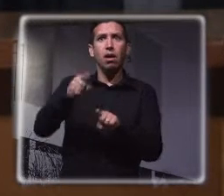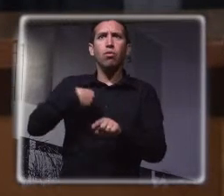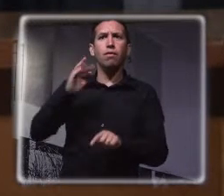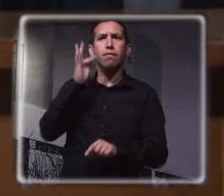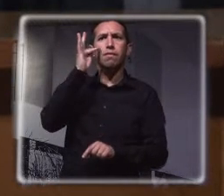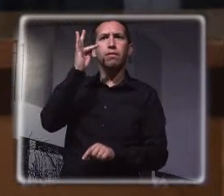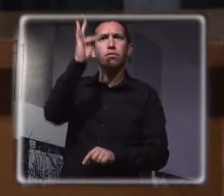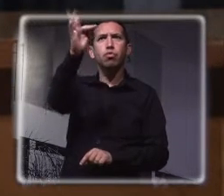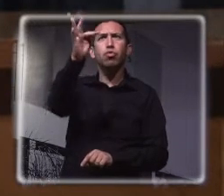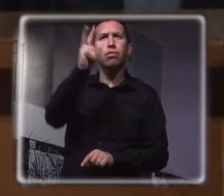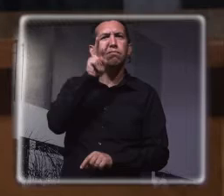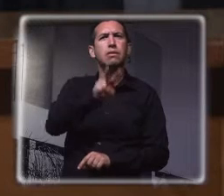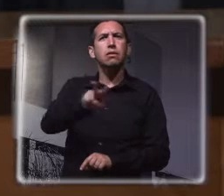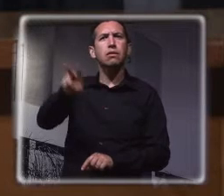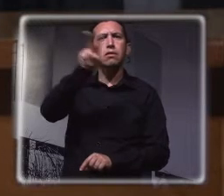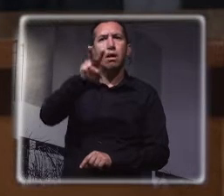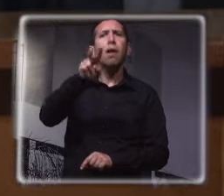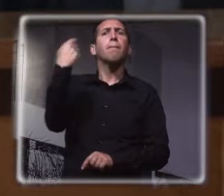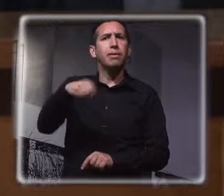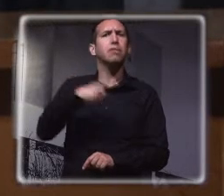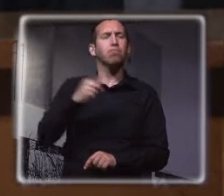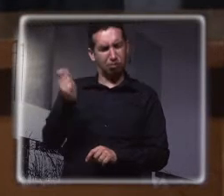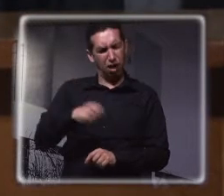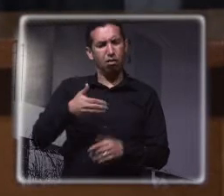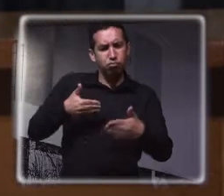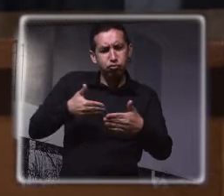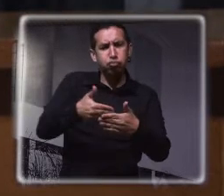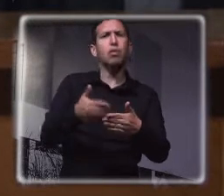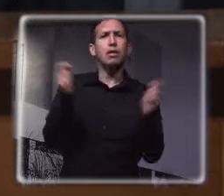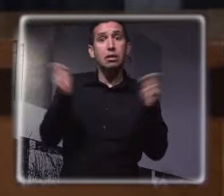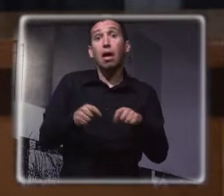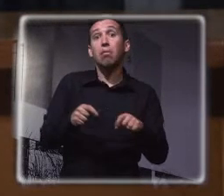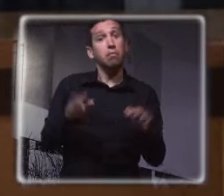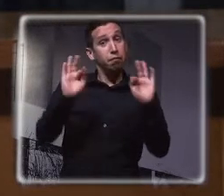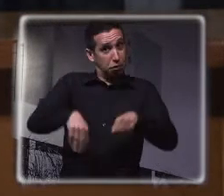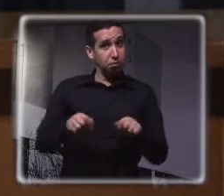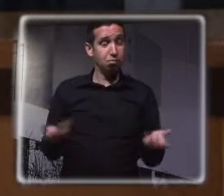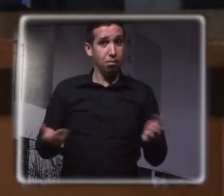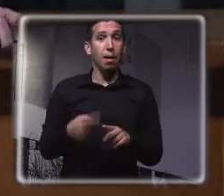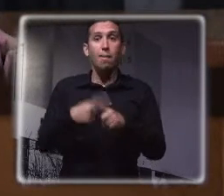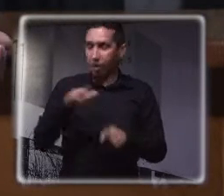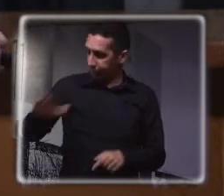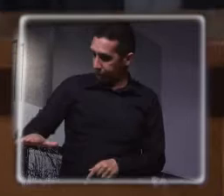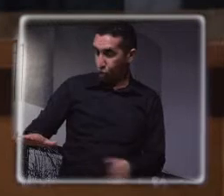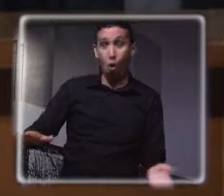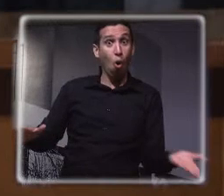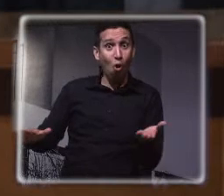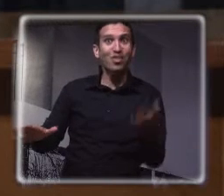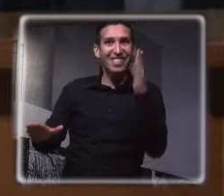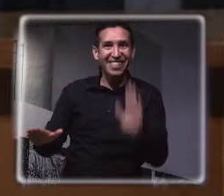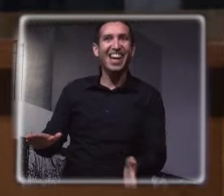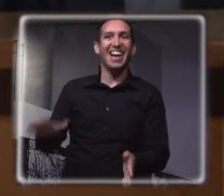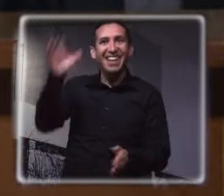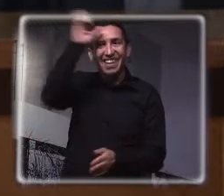frente, pensando que daqui a alguns anos é possível que esse problema não exista mais, né, porque as crianças nas escolas hoje em dia já